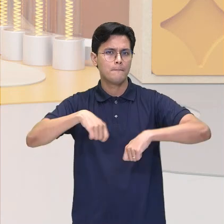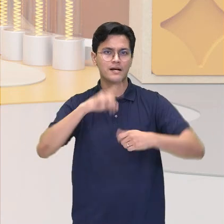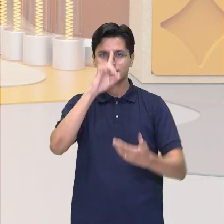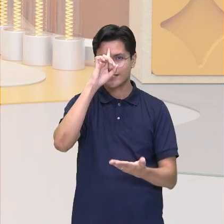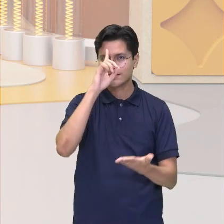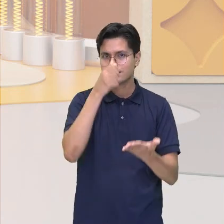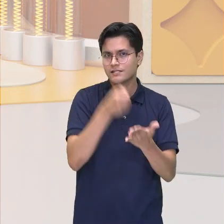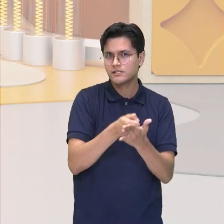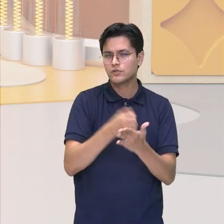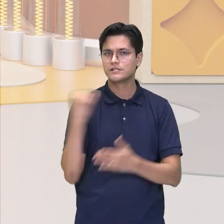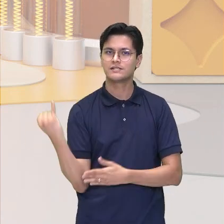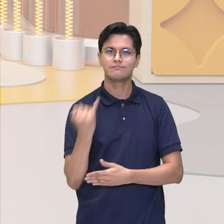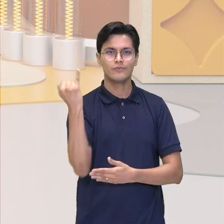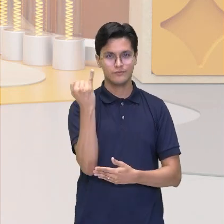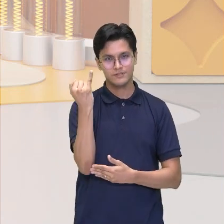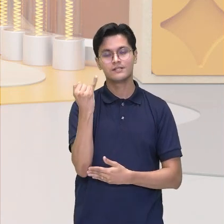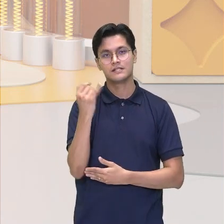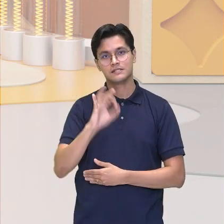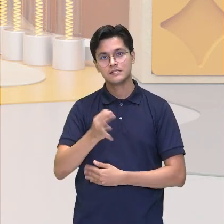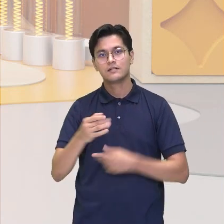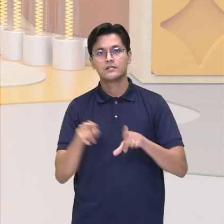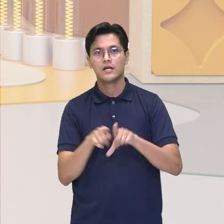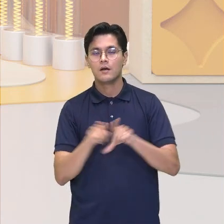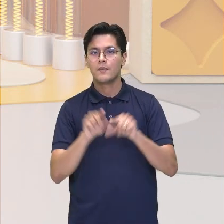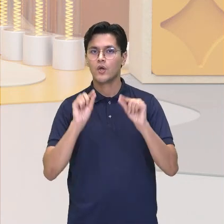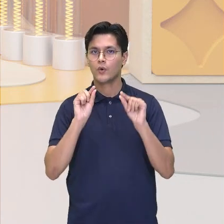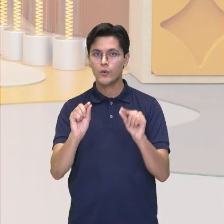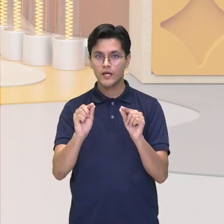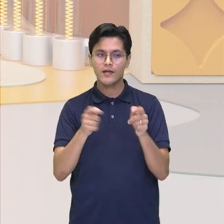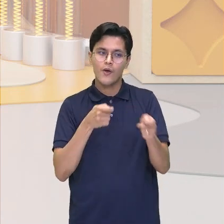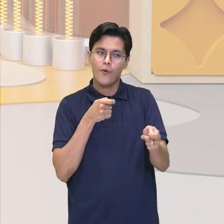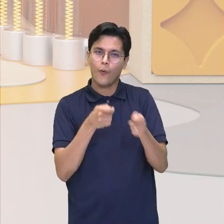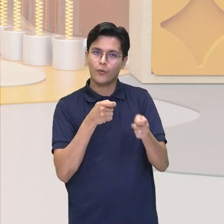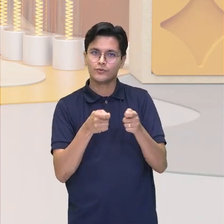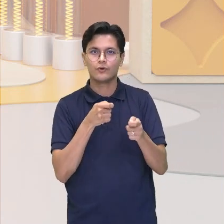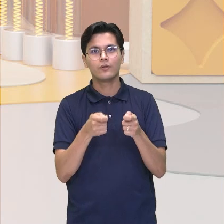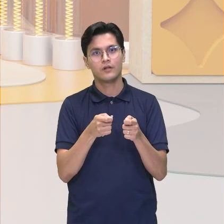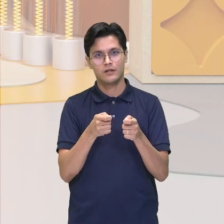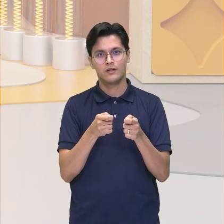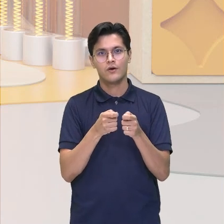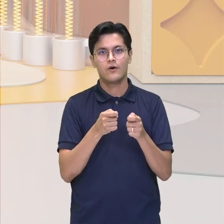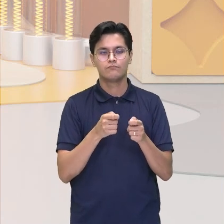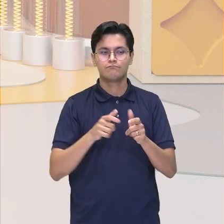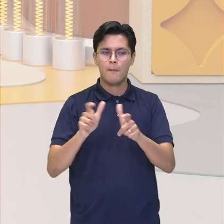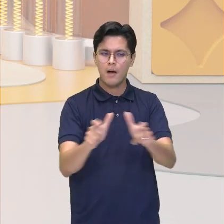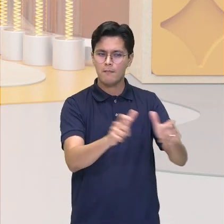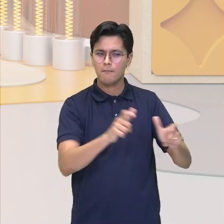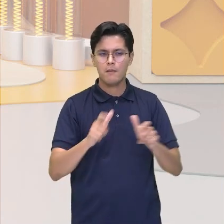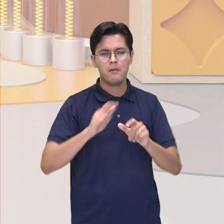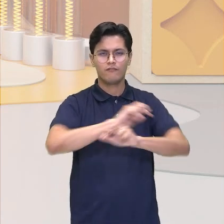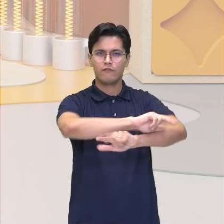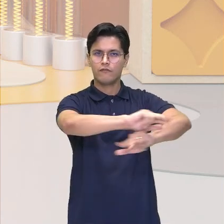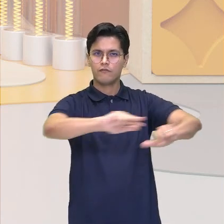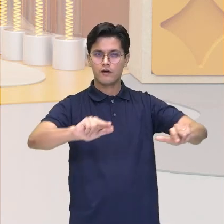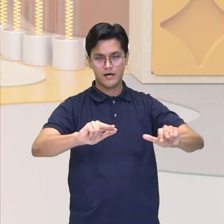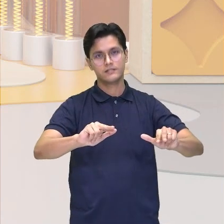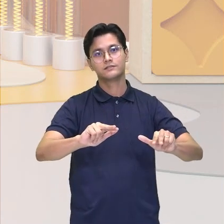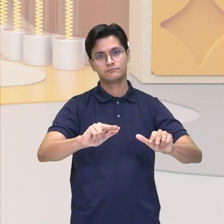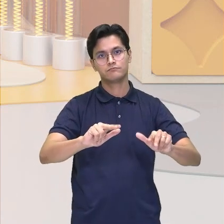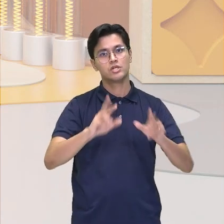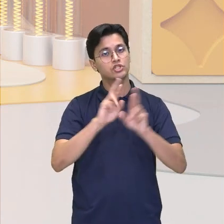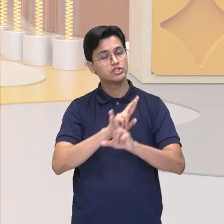decisões importantes e exercer o controle sobre várias regiões, ao contrário